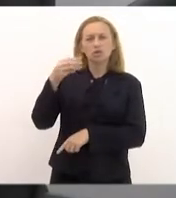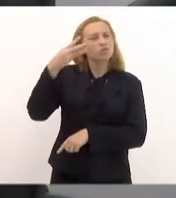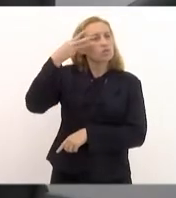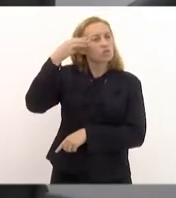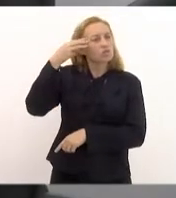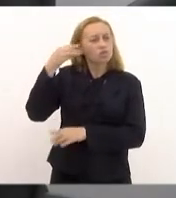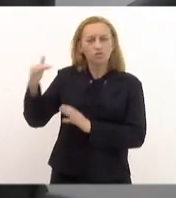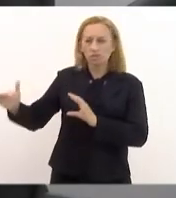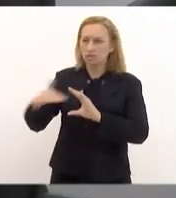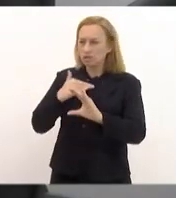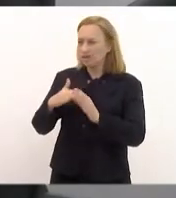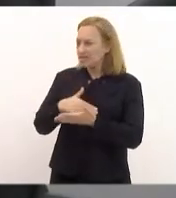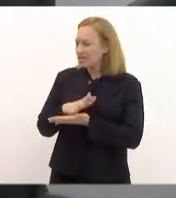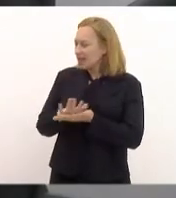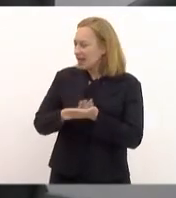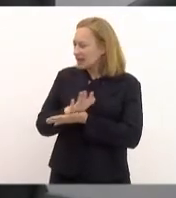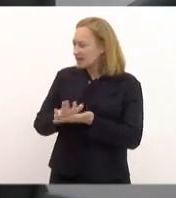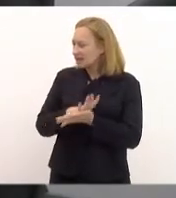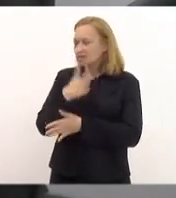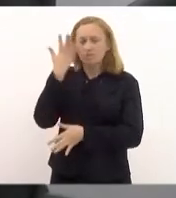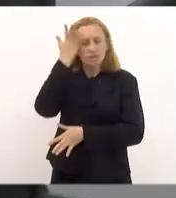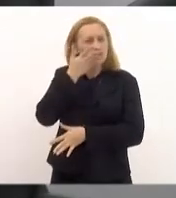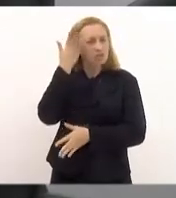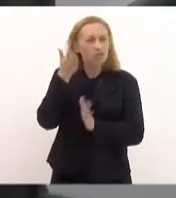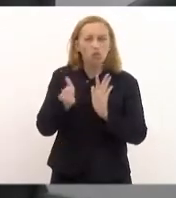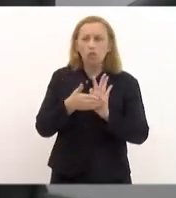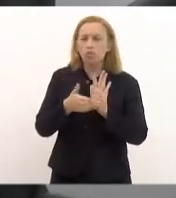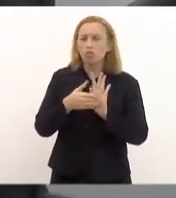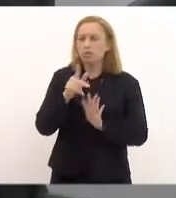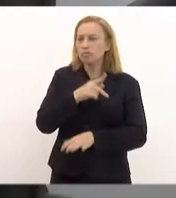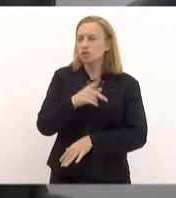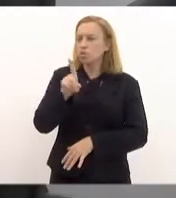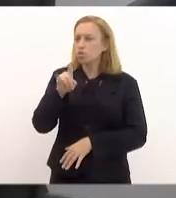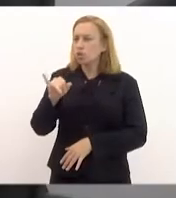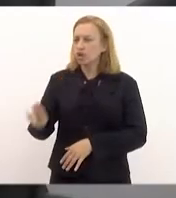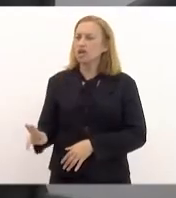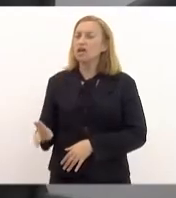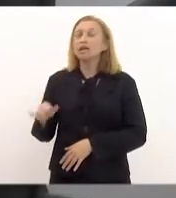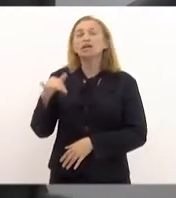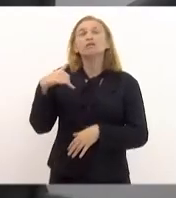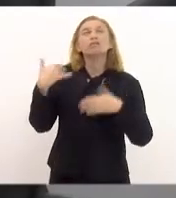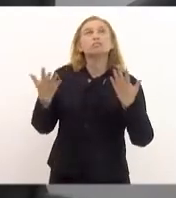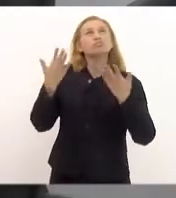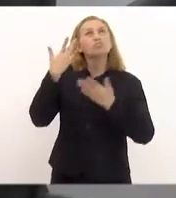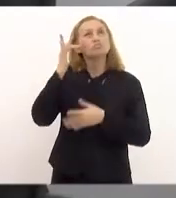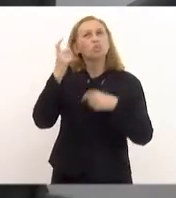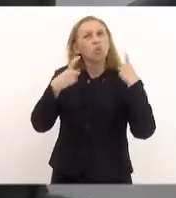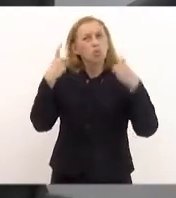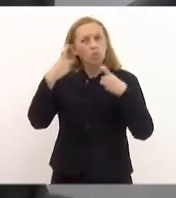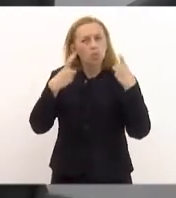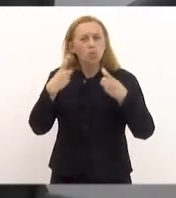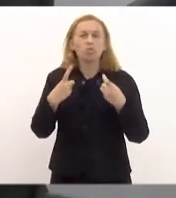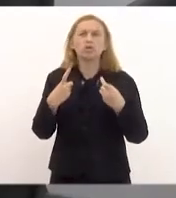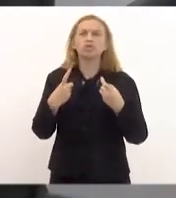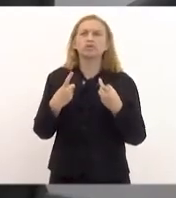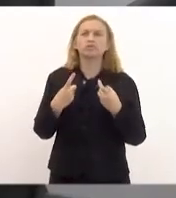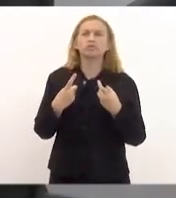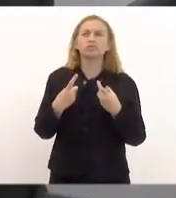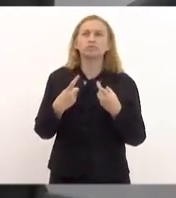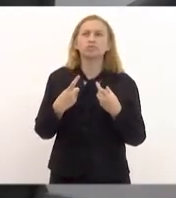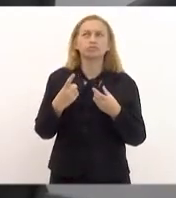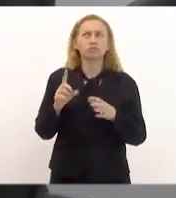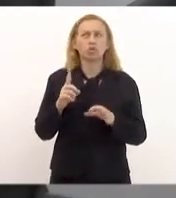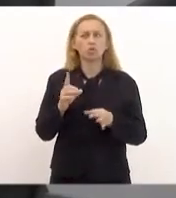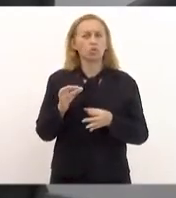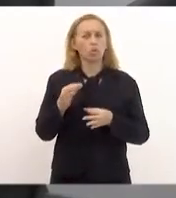para cá, até agora, uma mensagem com a proposta do PEDUI. Portanto, assim, me preocupa, né, insisto aqui, sem fazer qualquer